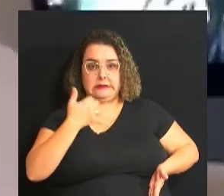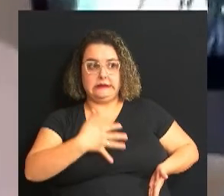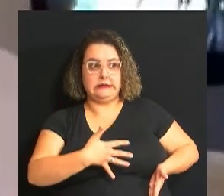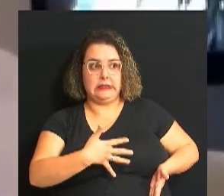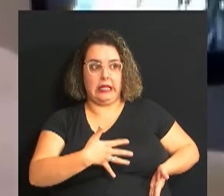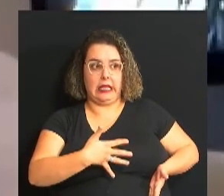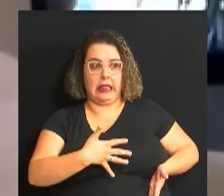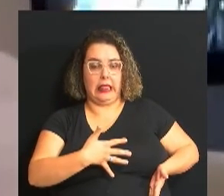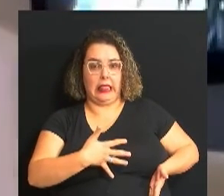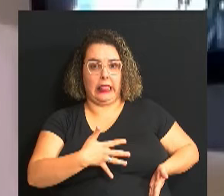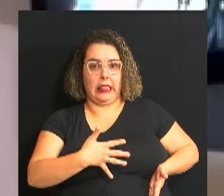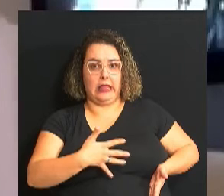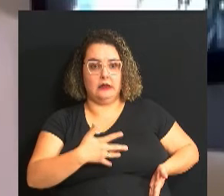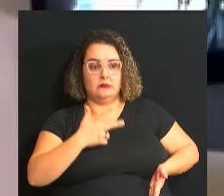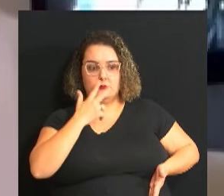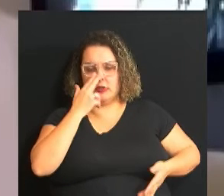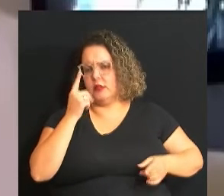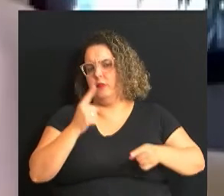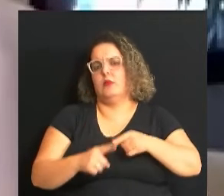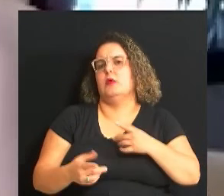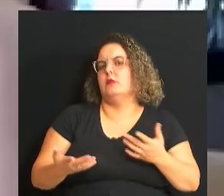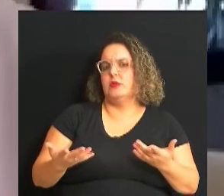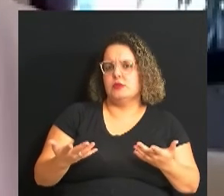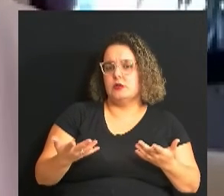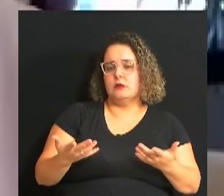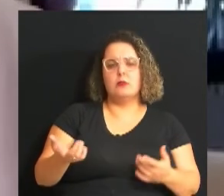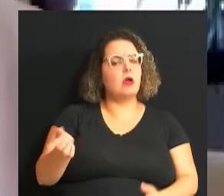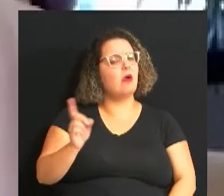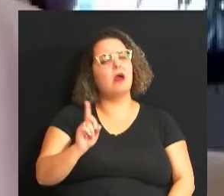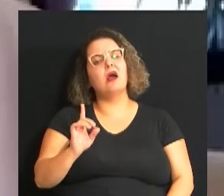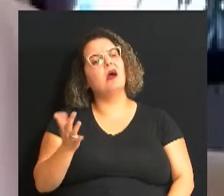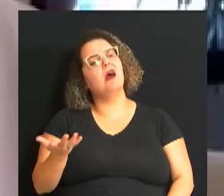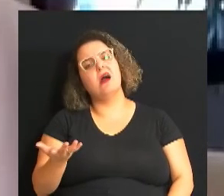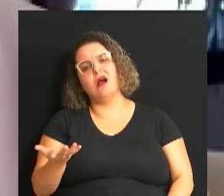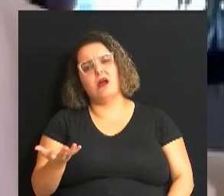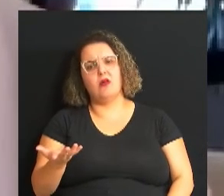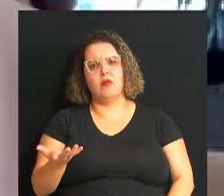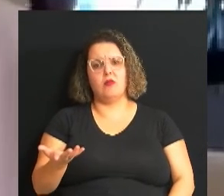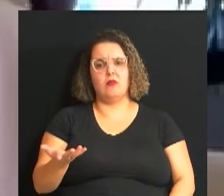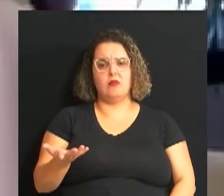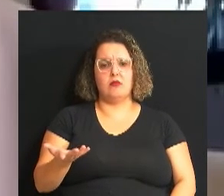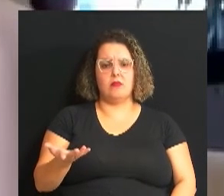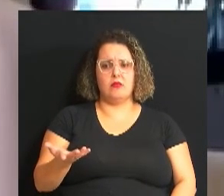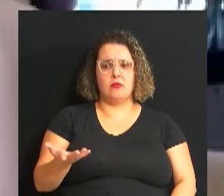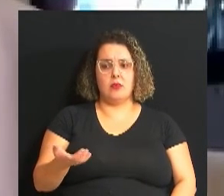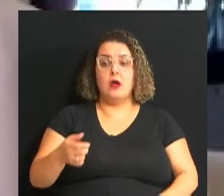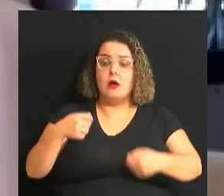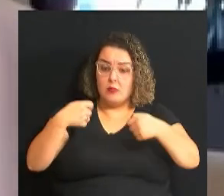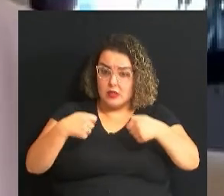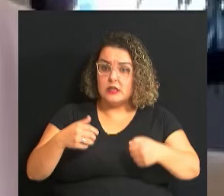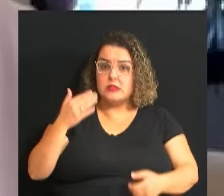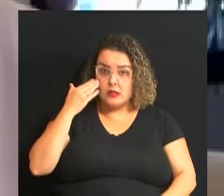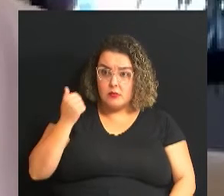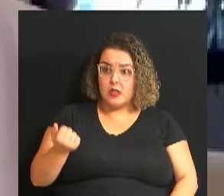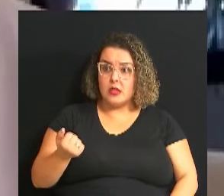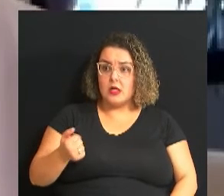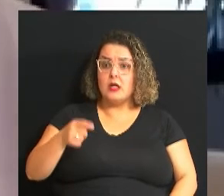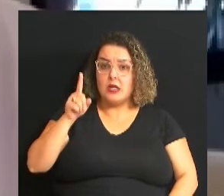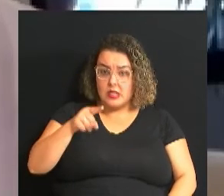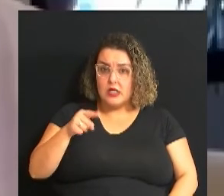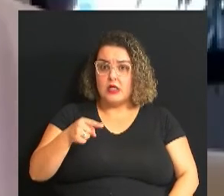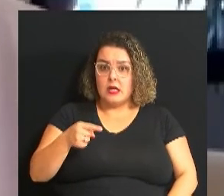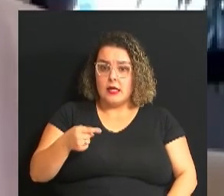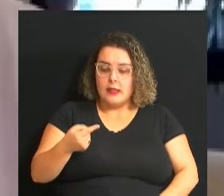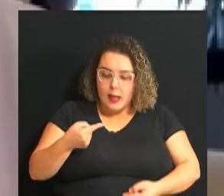coisa absolutamente proibitiva, mas não é. A pessoa tem que saber que aquilo faz parte da